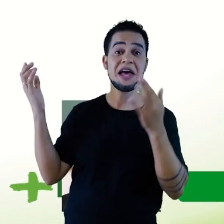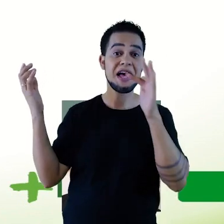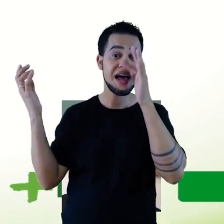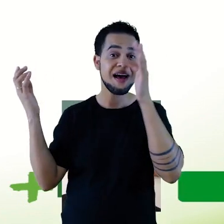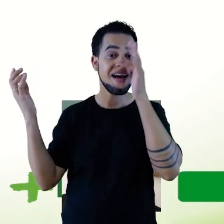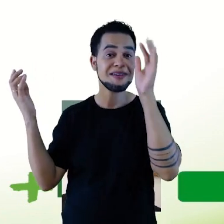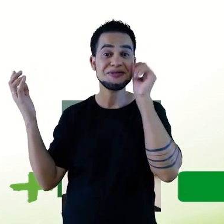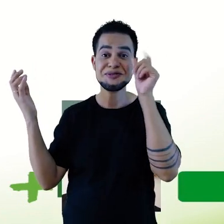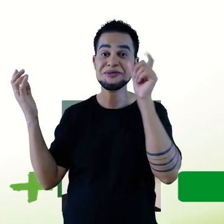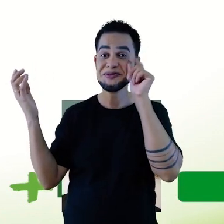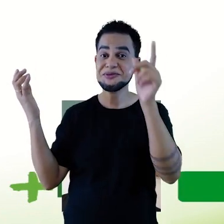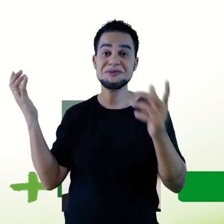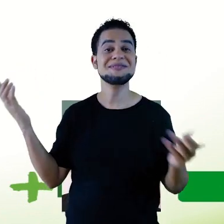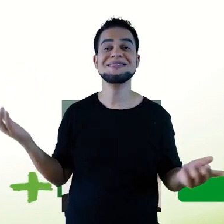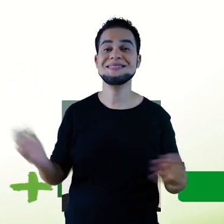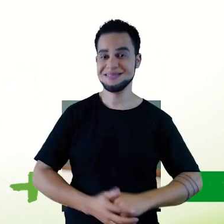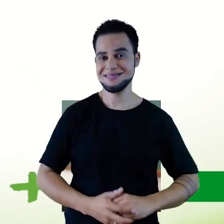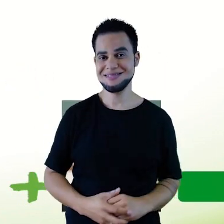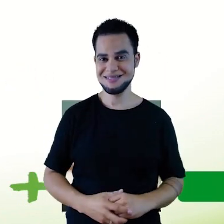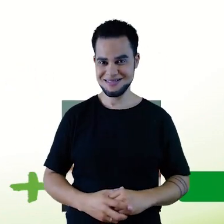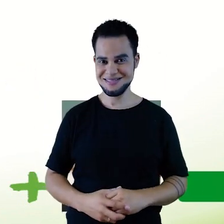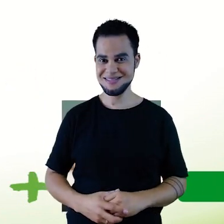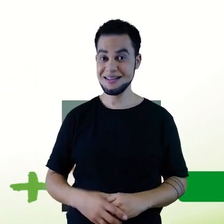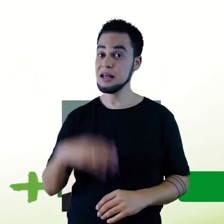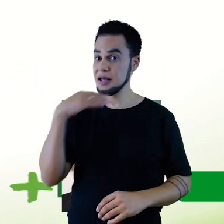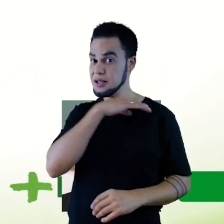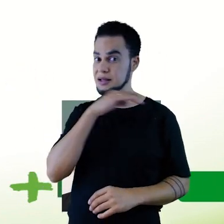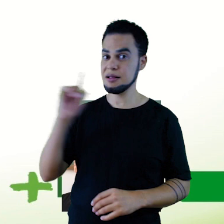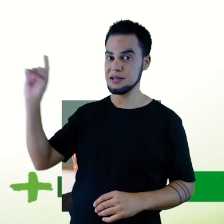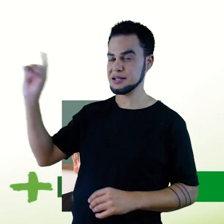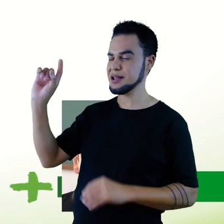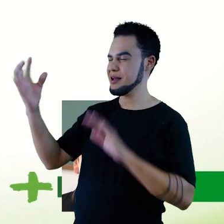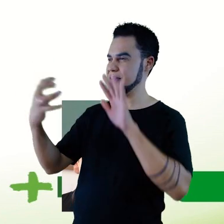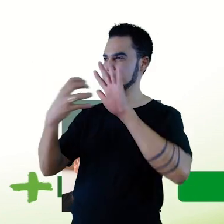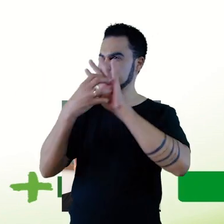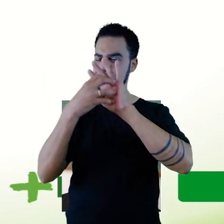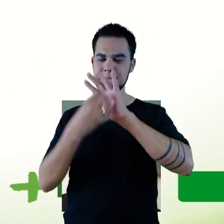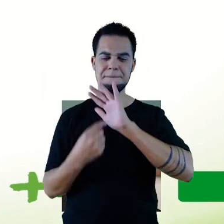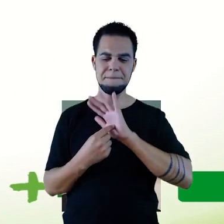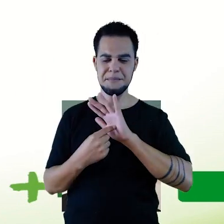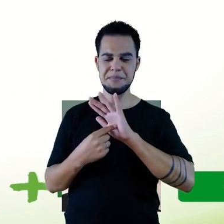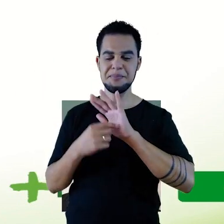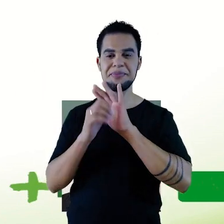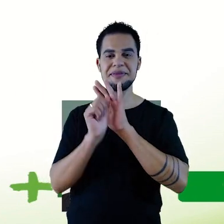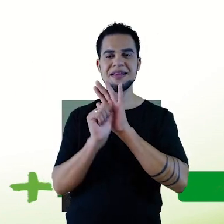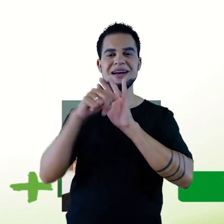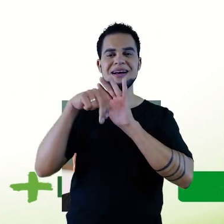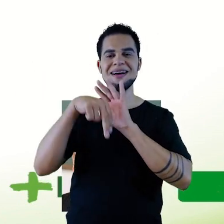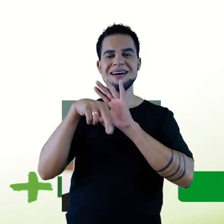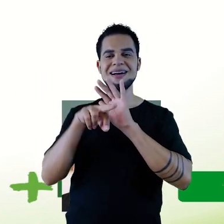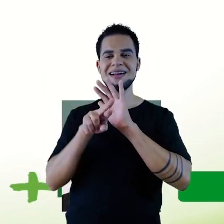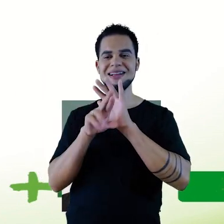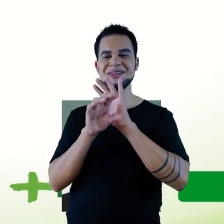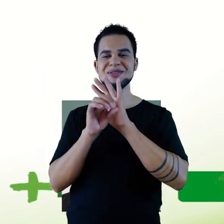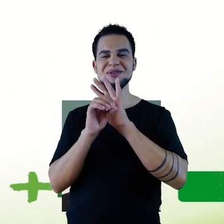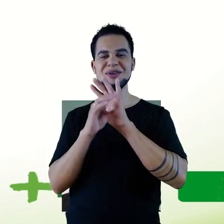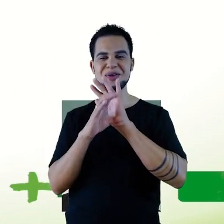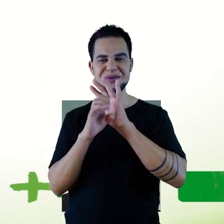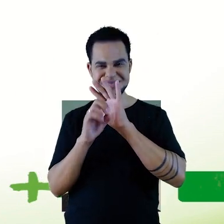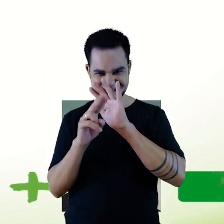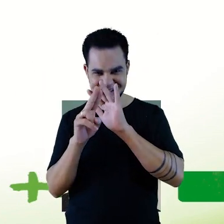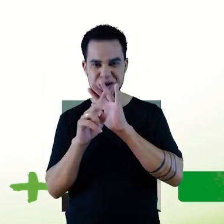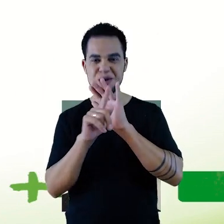gente. Aí, repare que aqui no meio tem aquele androceu e o gineceu, lembra